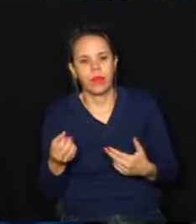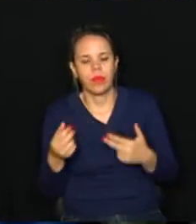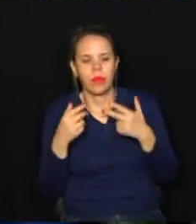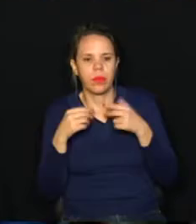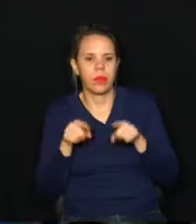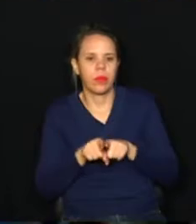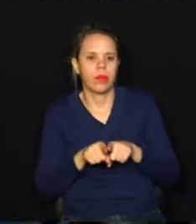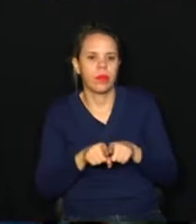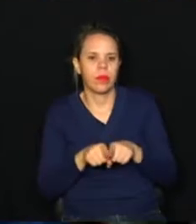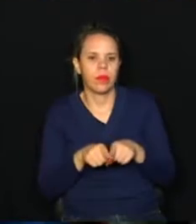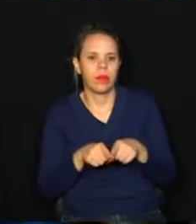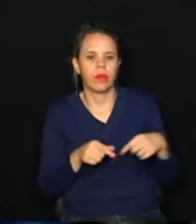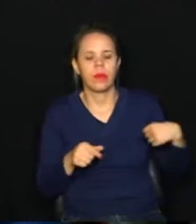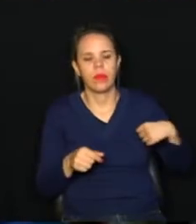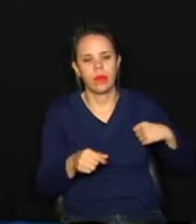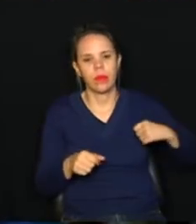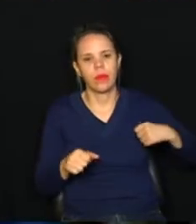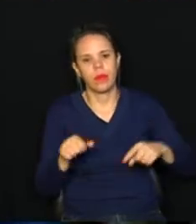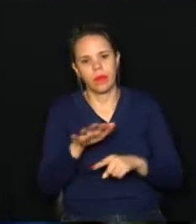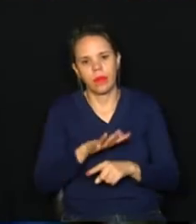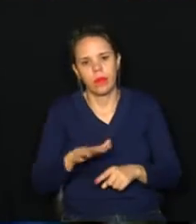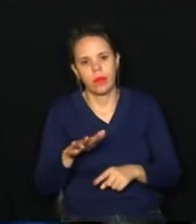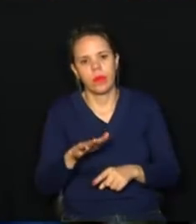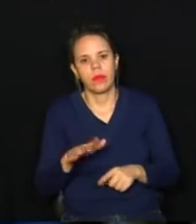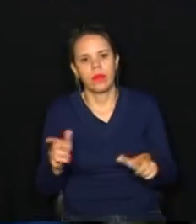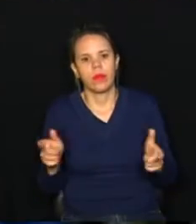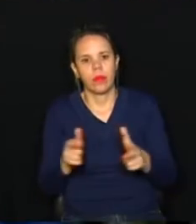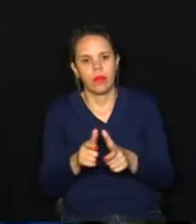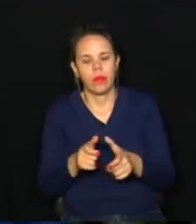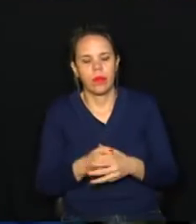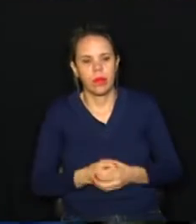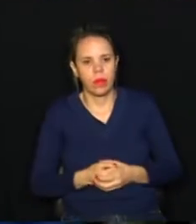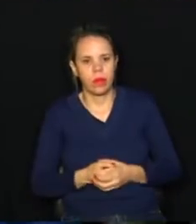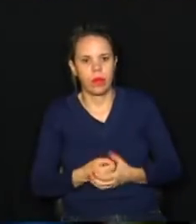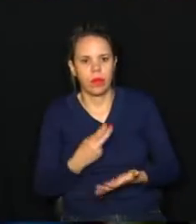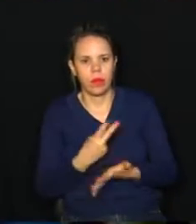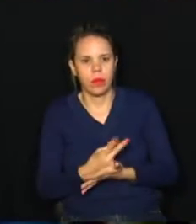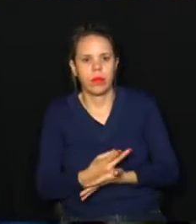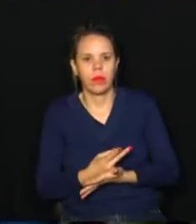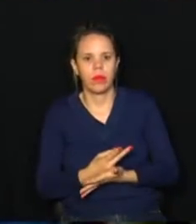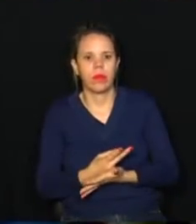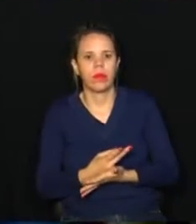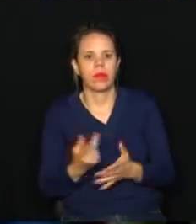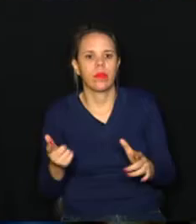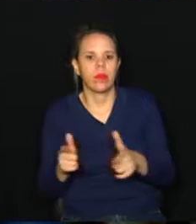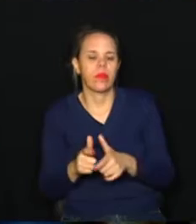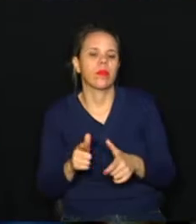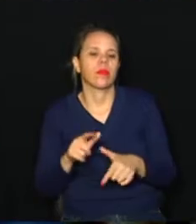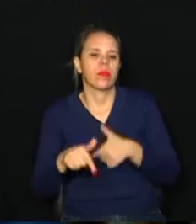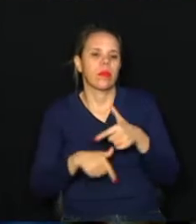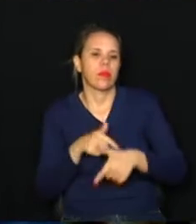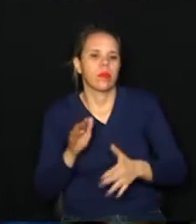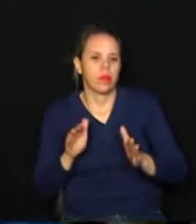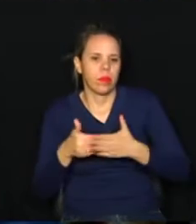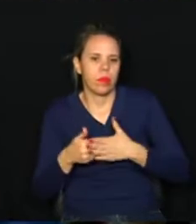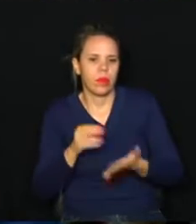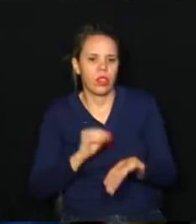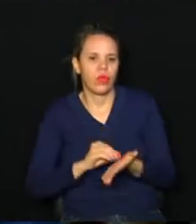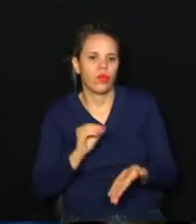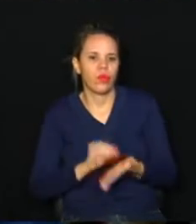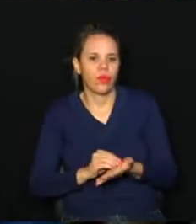inovação a demanda da sociedade, estão reduzidas e mesmo cessaram atividades por falta de